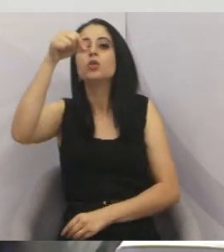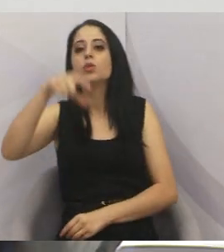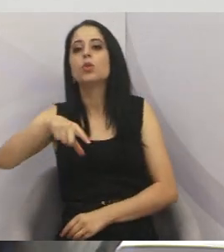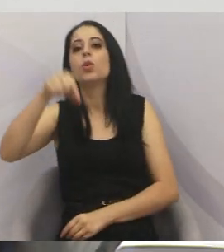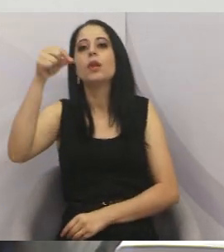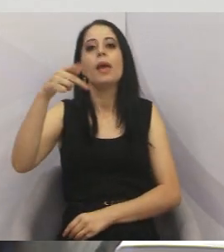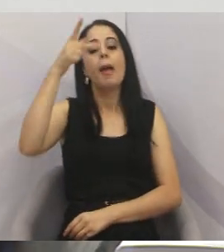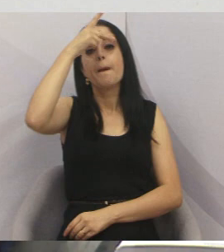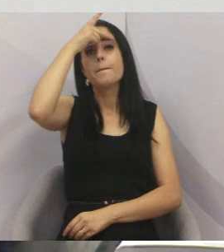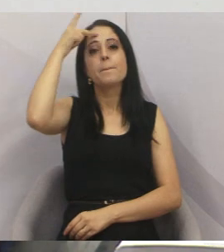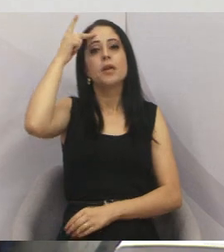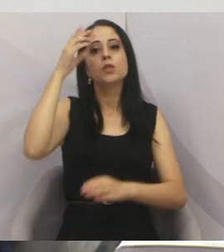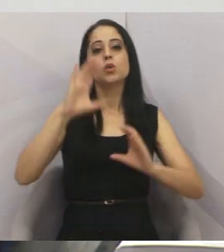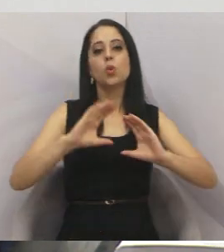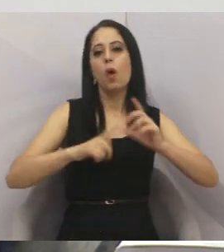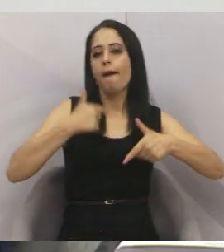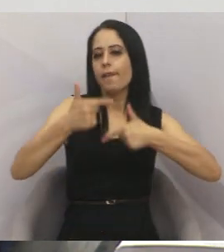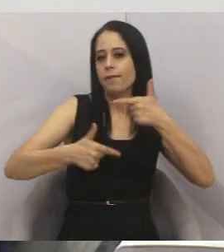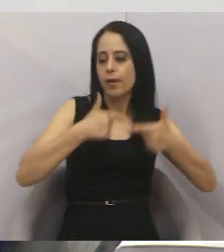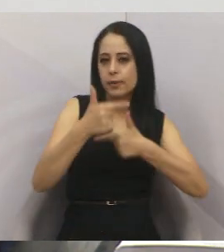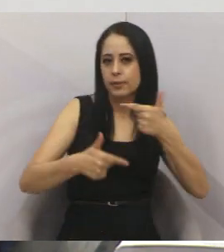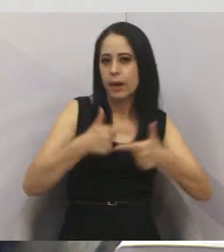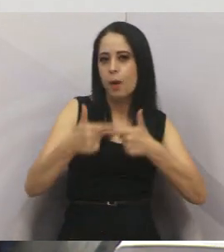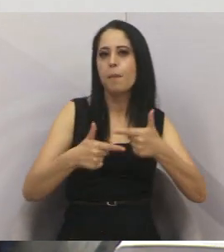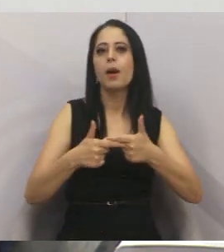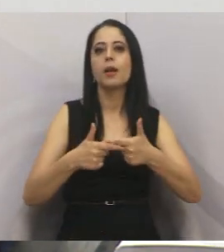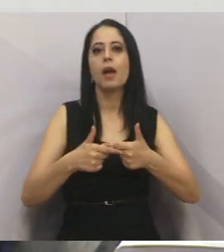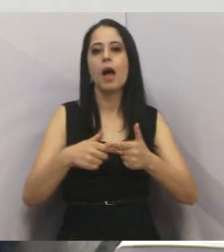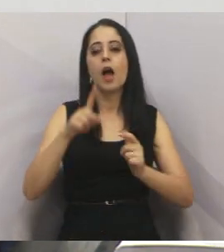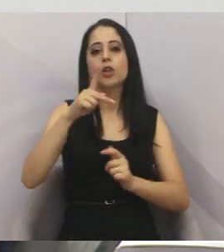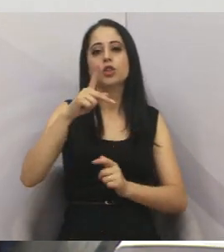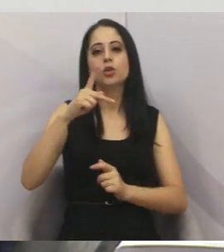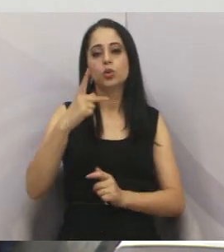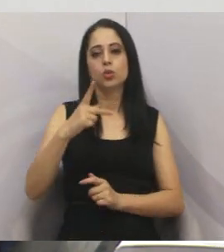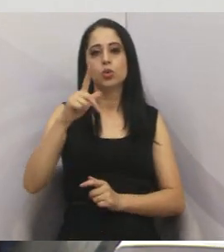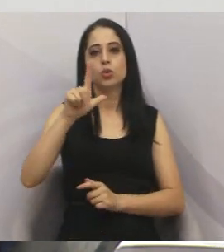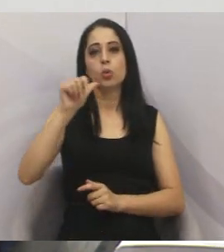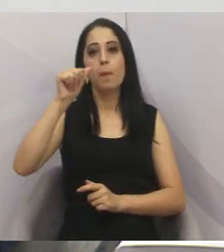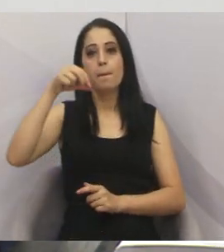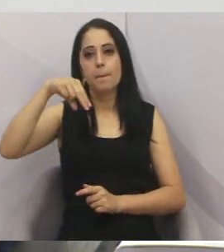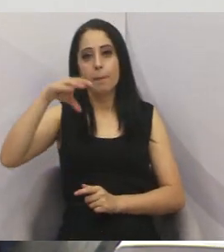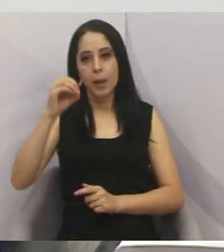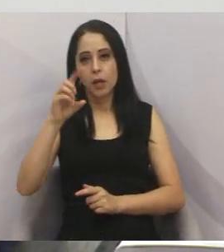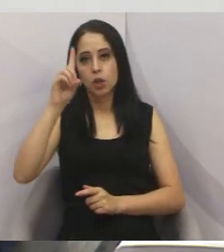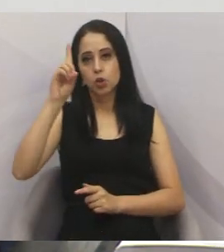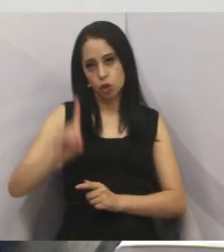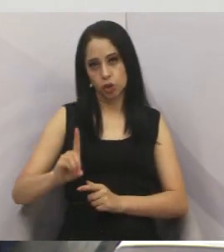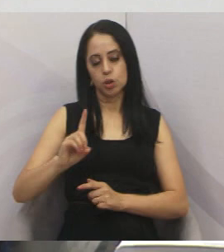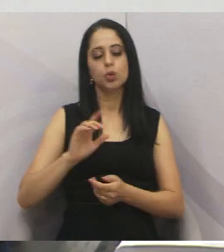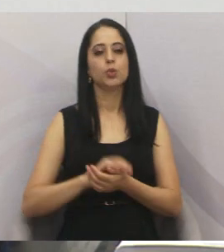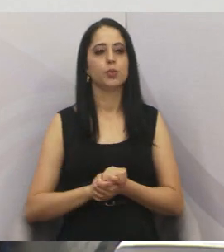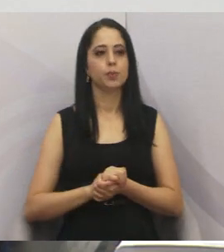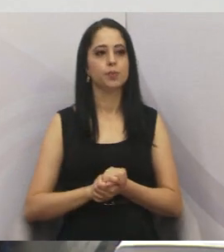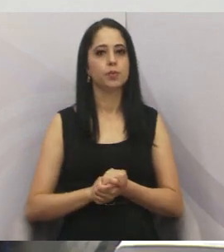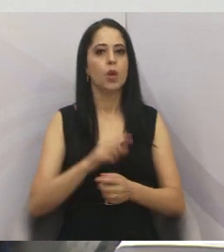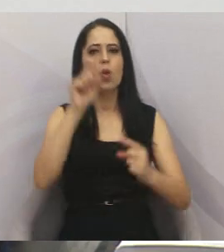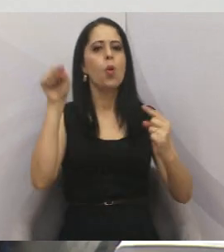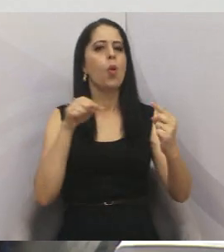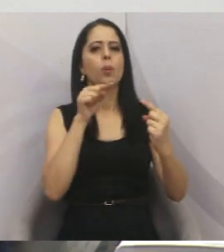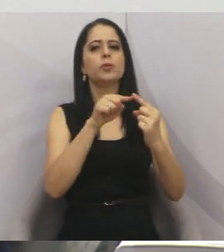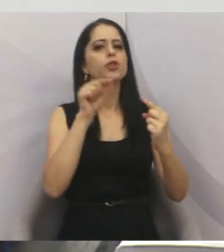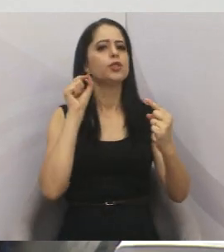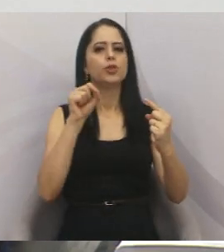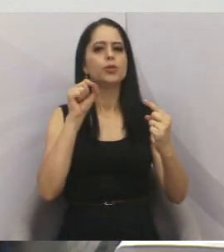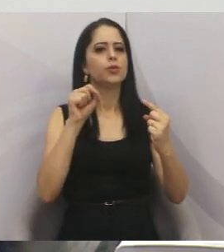civil para a composição do Conselho Gestor de Revisão do Plano Diretor de Ordenamento Territorial do município de Jacareí, com a finalidade de receber